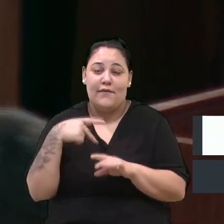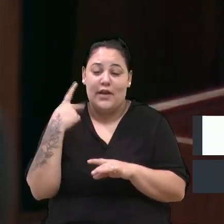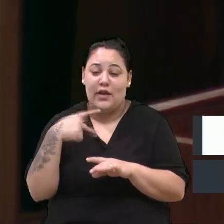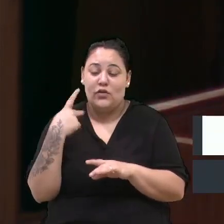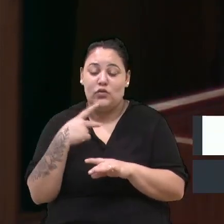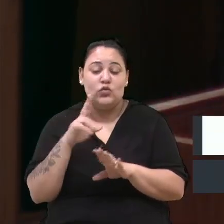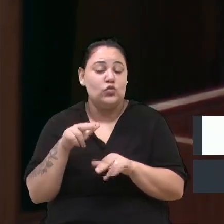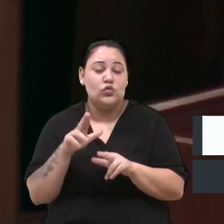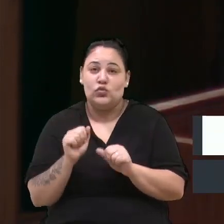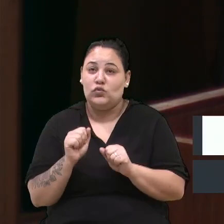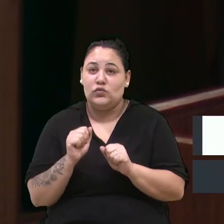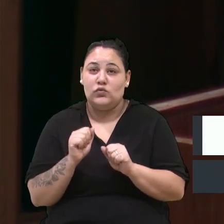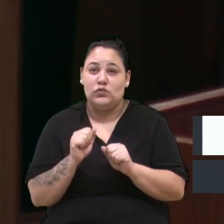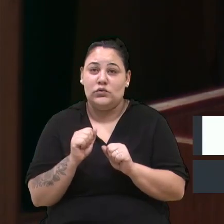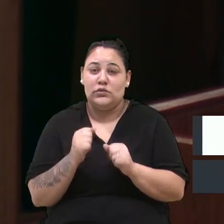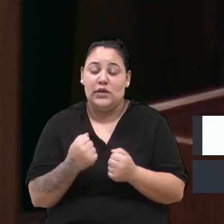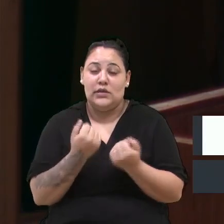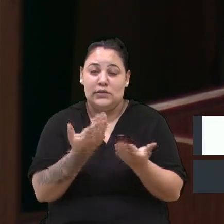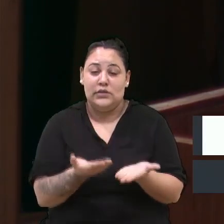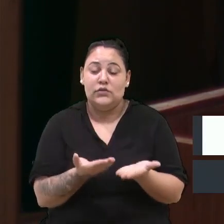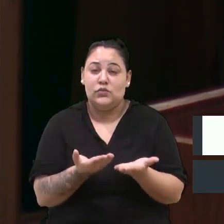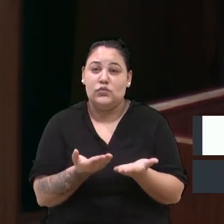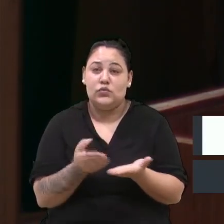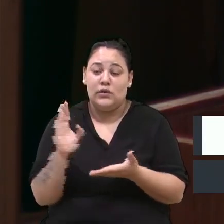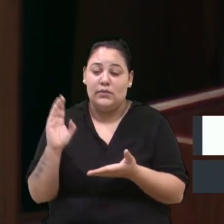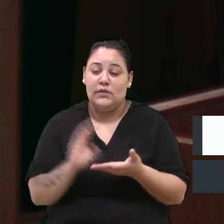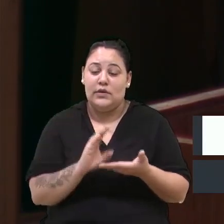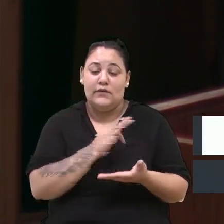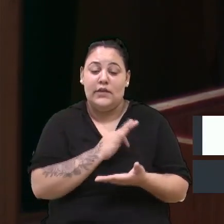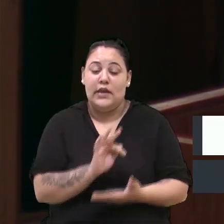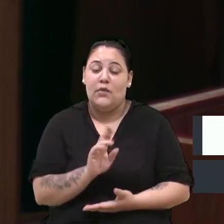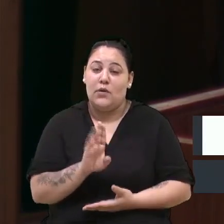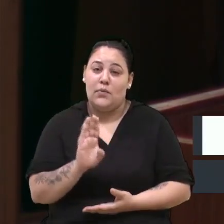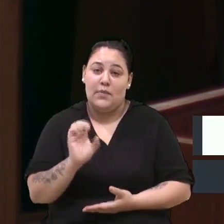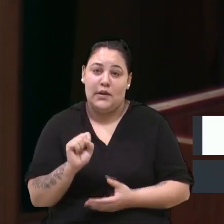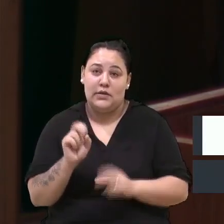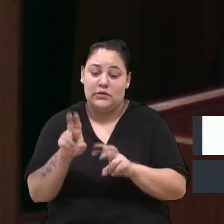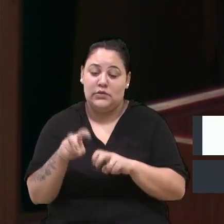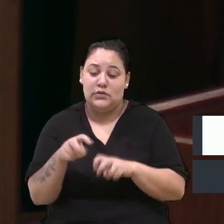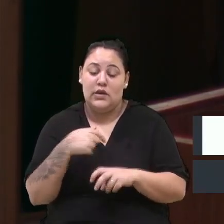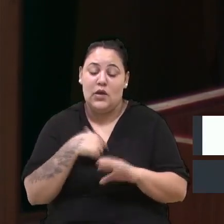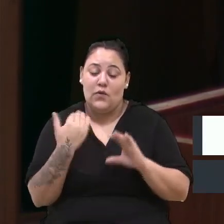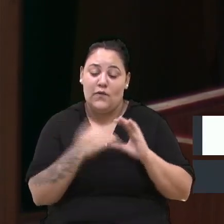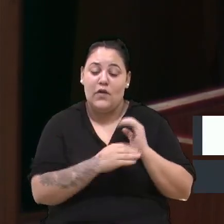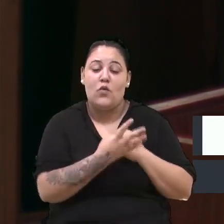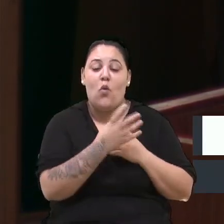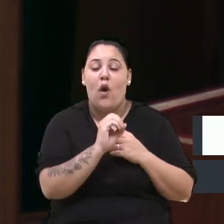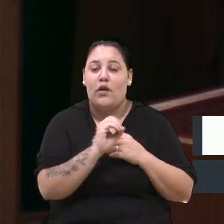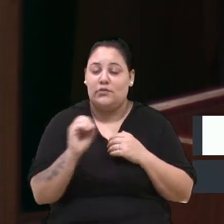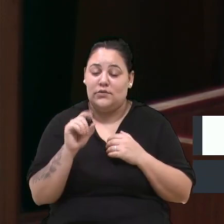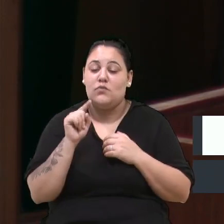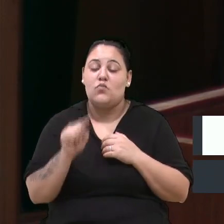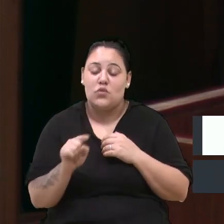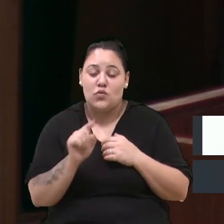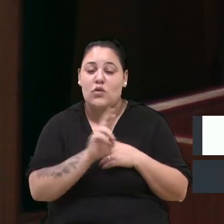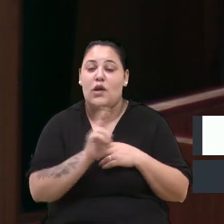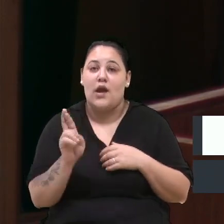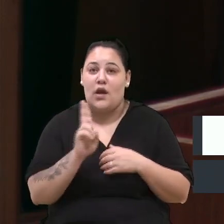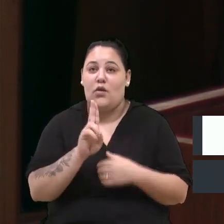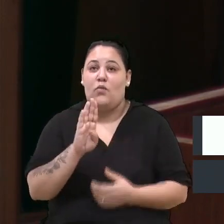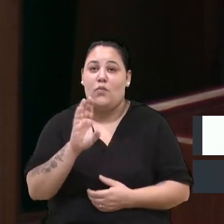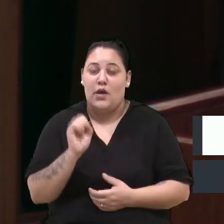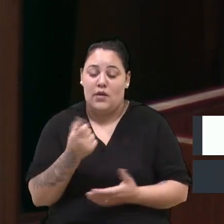emendas federais para UBS do interior. Eu encaminhei 400 mil reais para as UBS do interior, para a compra